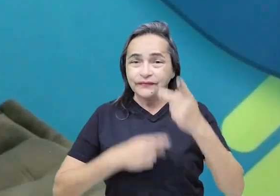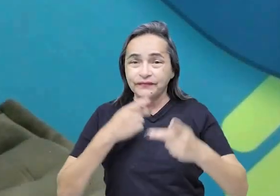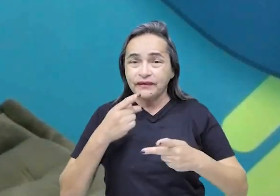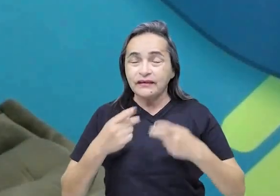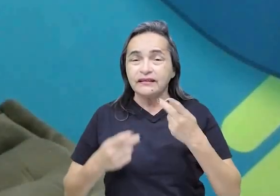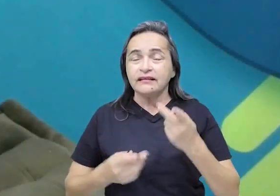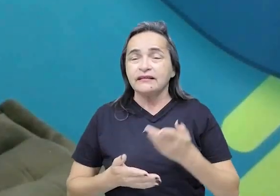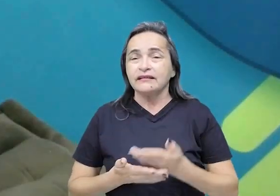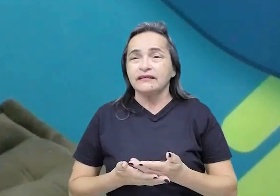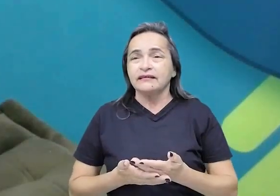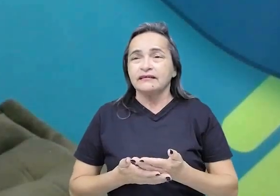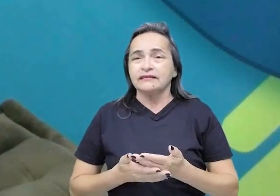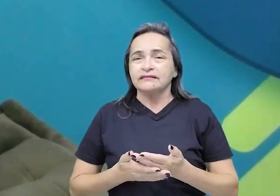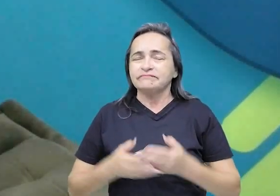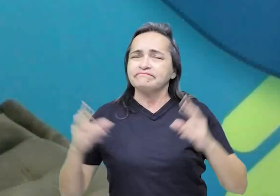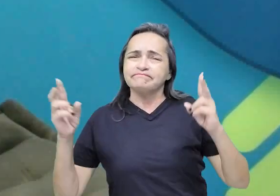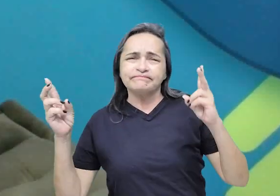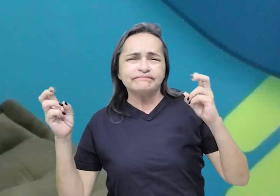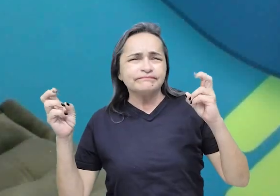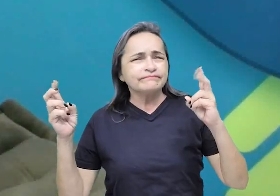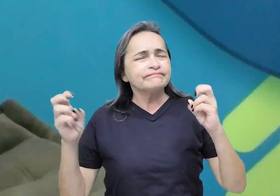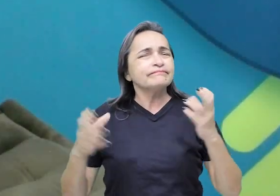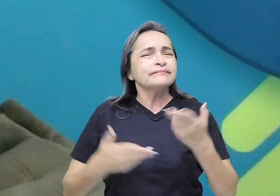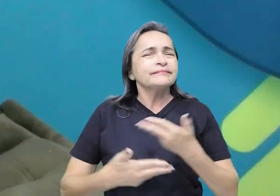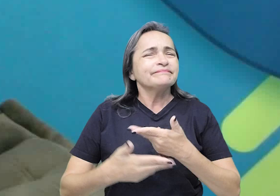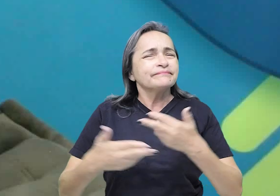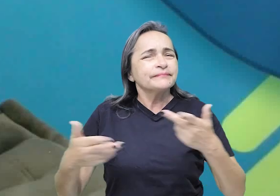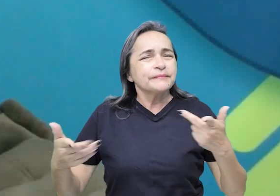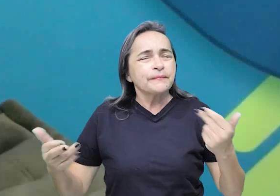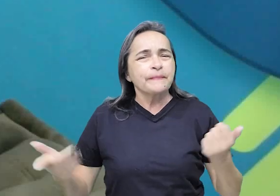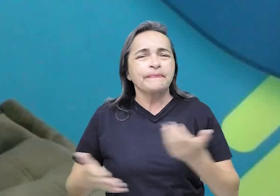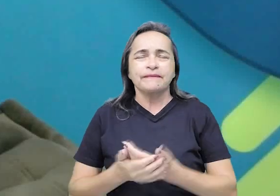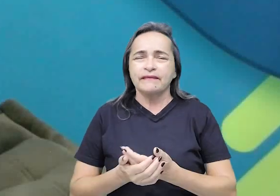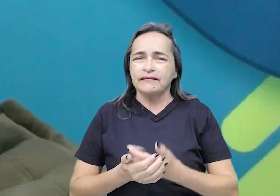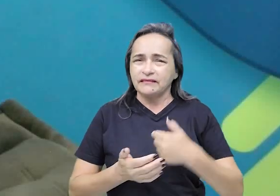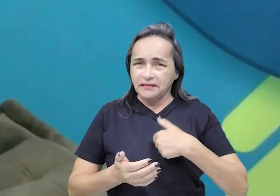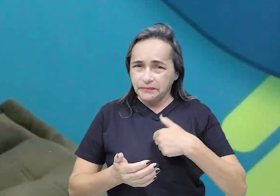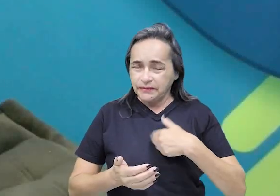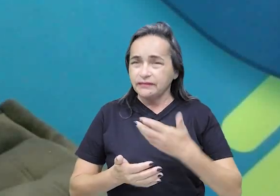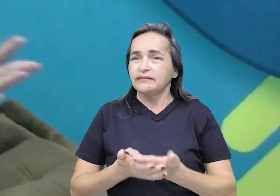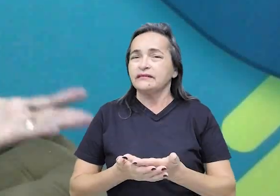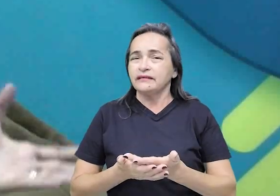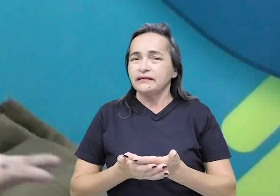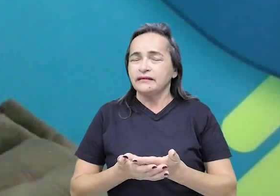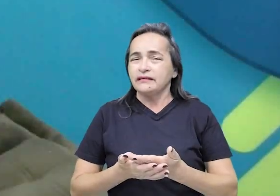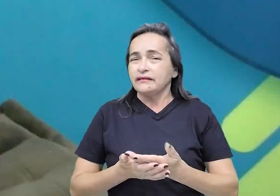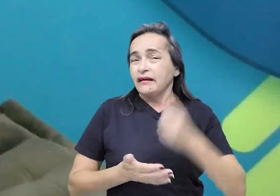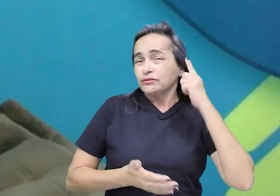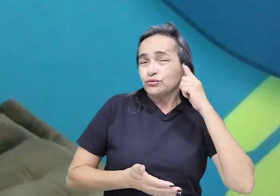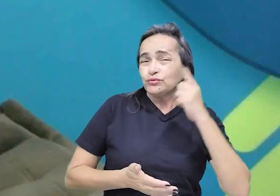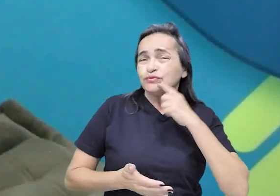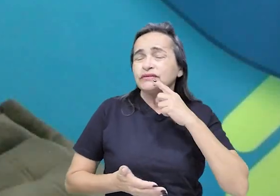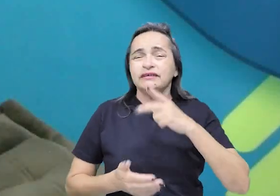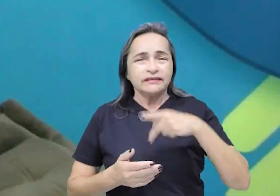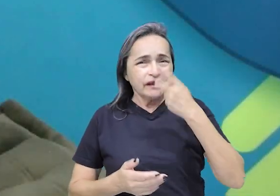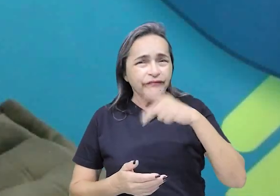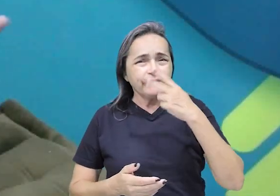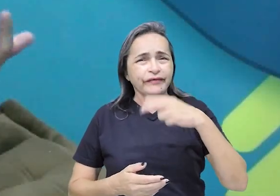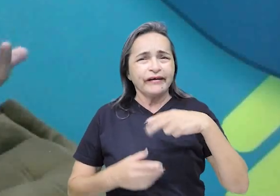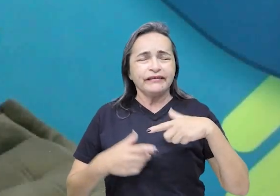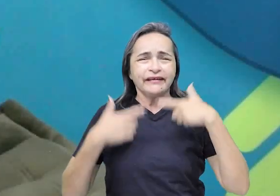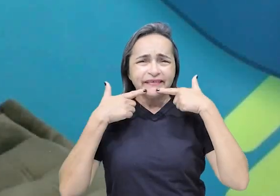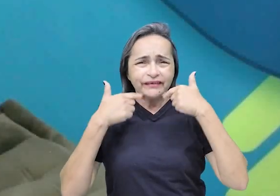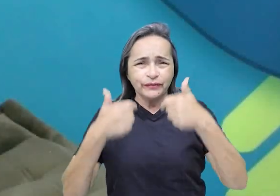falando dentre as muitas categorias da minha área, que não é só a surdez, mas a fala, a linguagem,